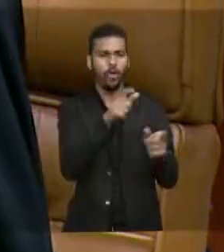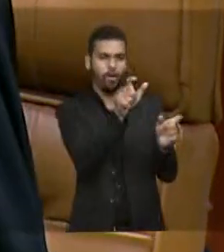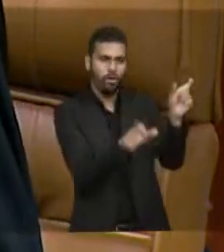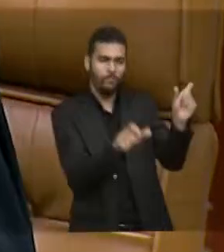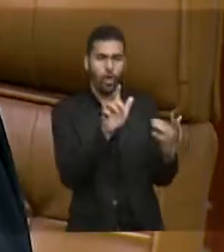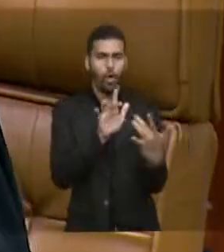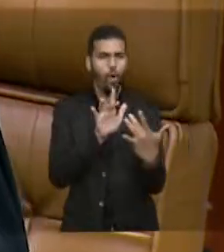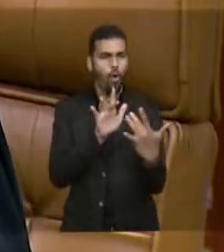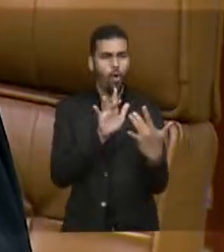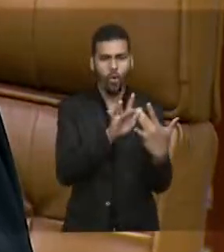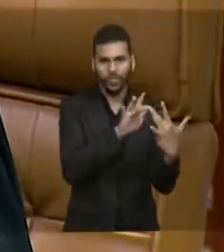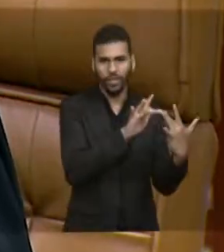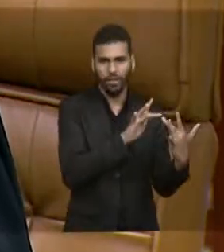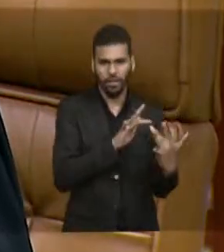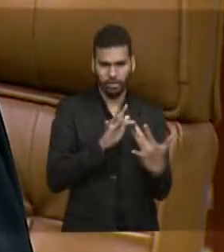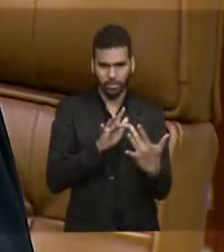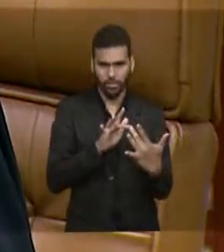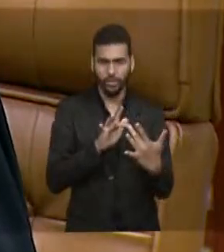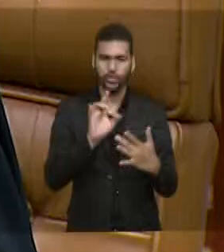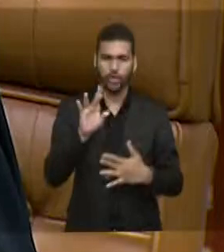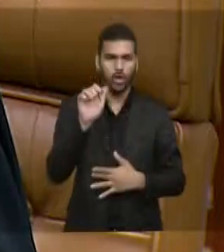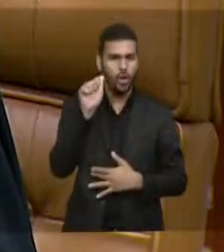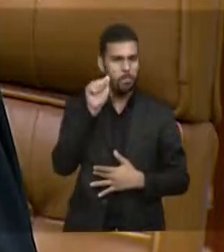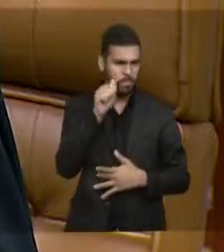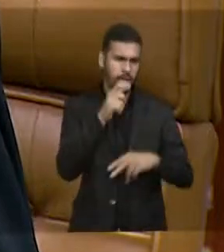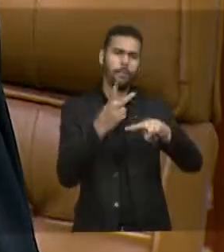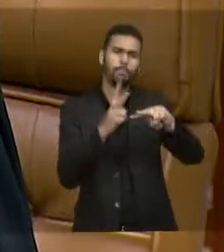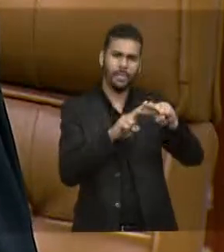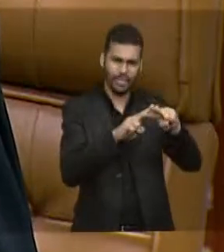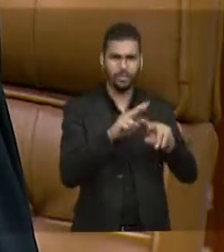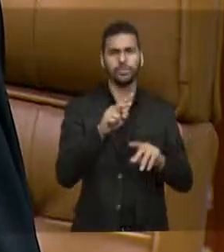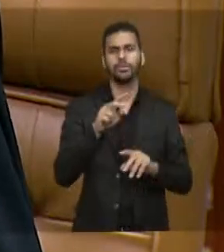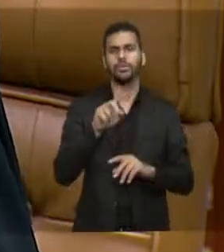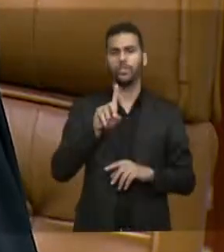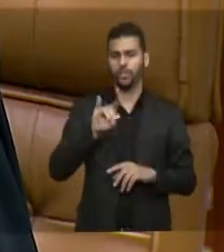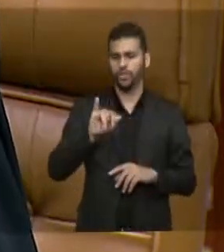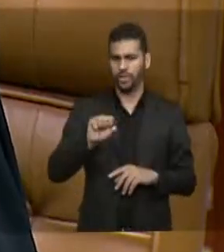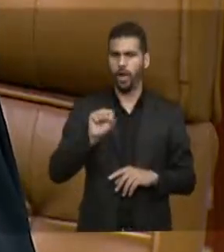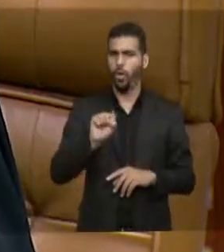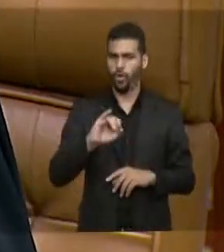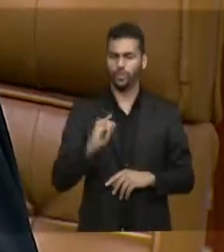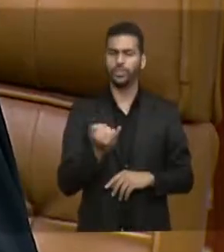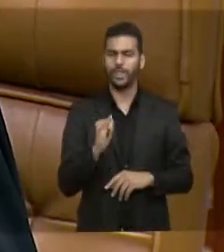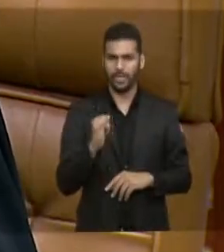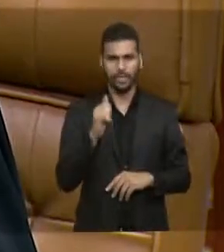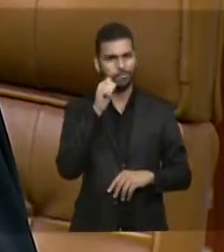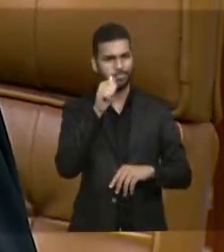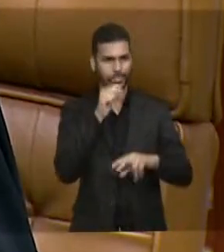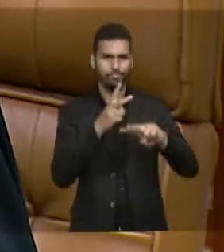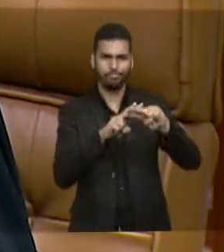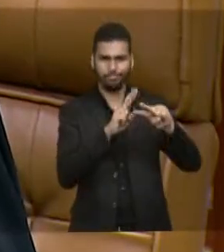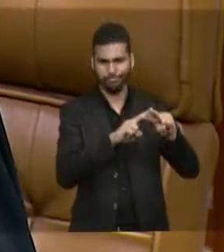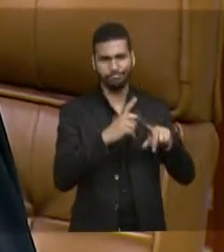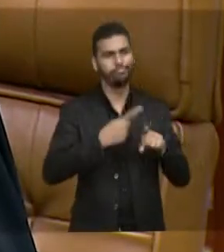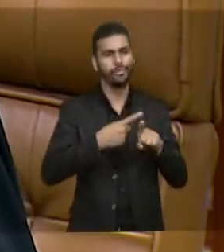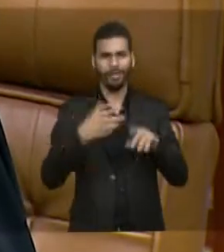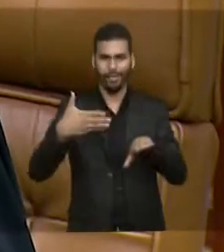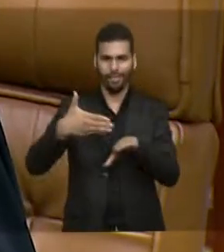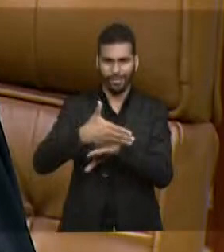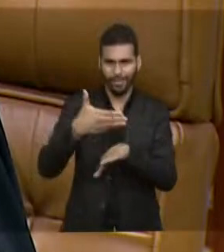com aquelas mulheres presas no dia 8 de janeiro em virtude dos